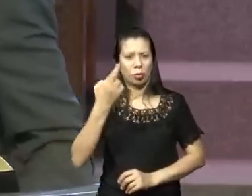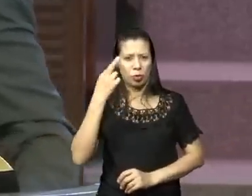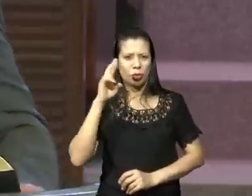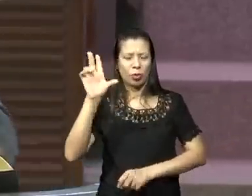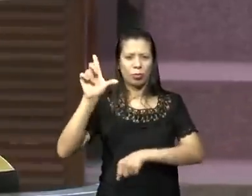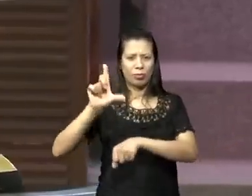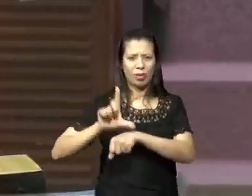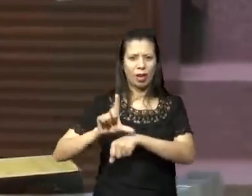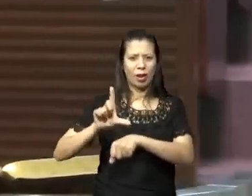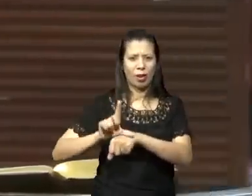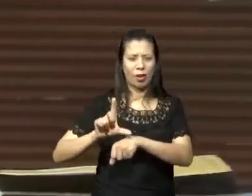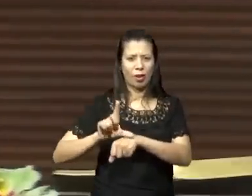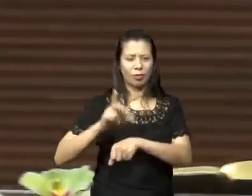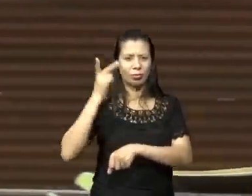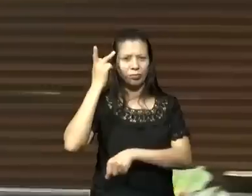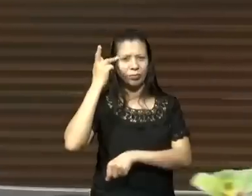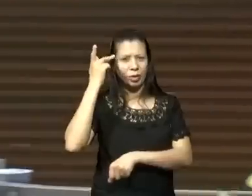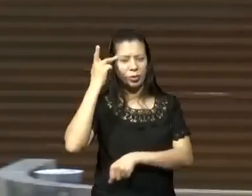vem aqui